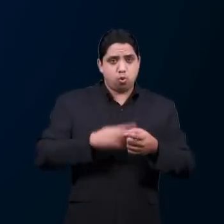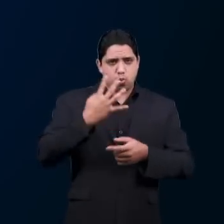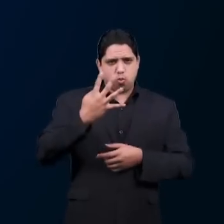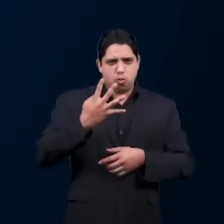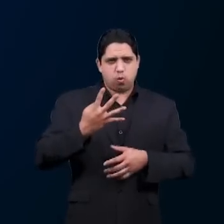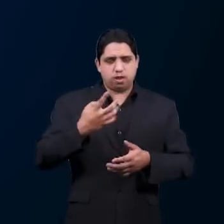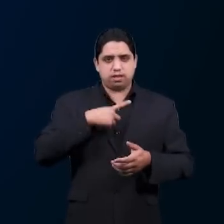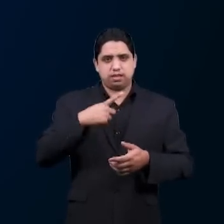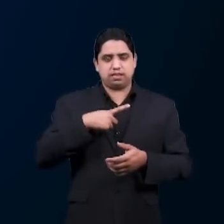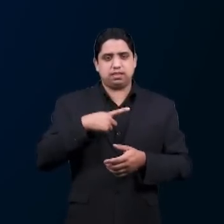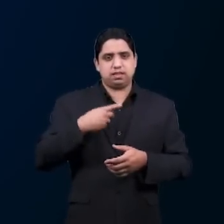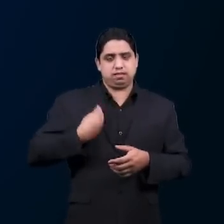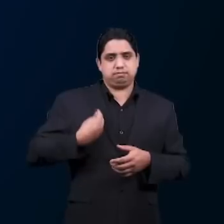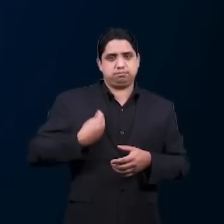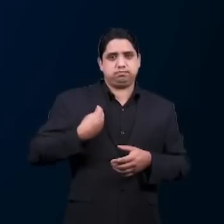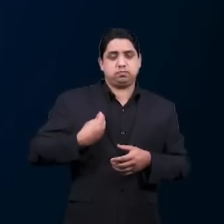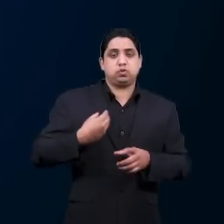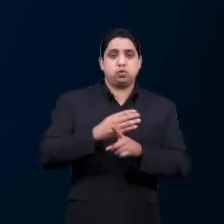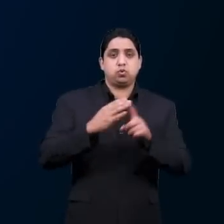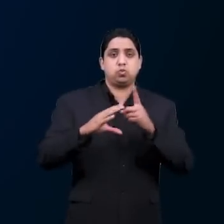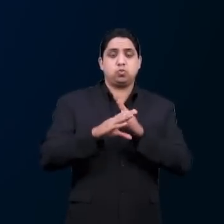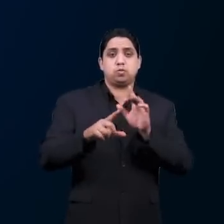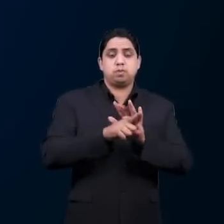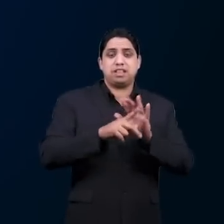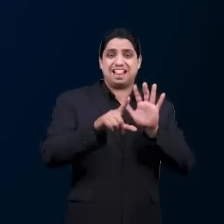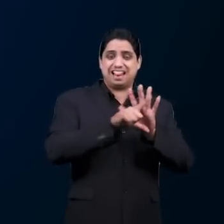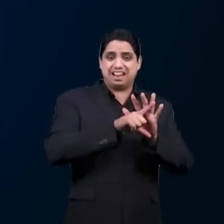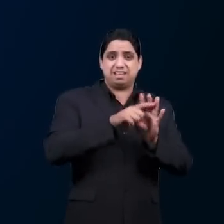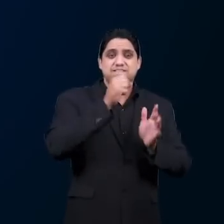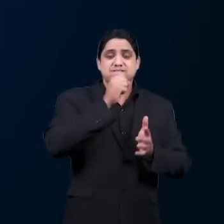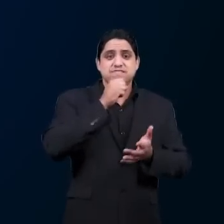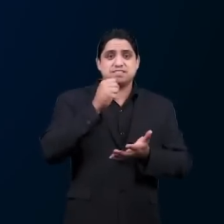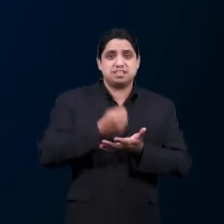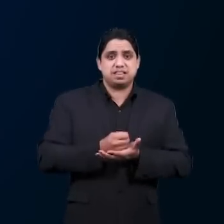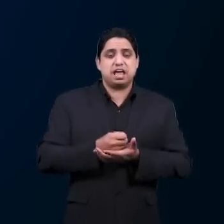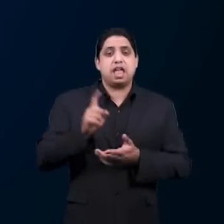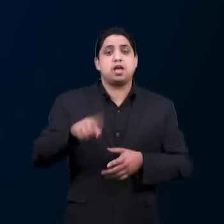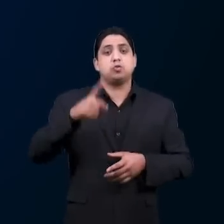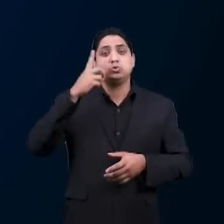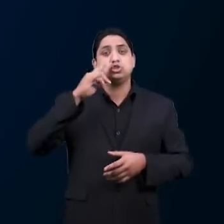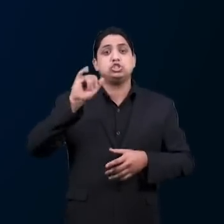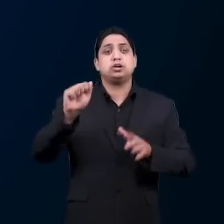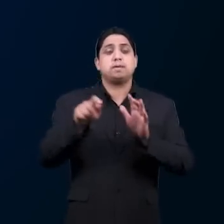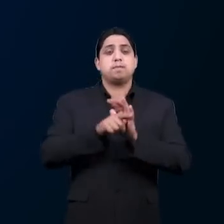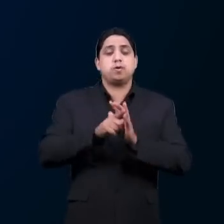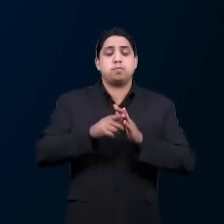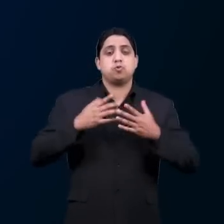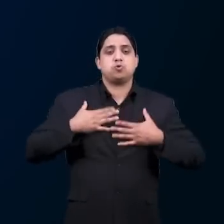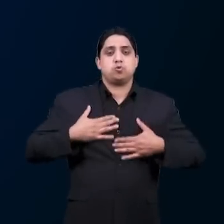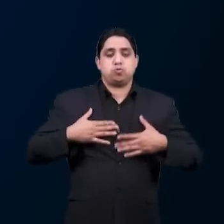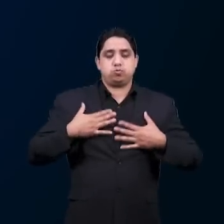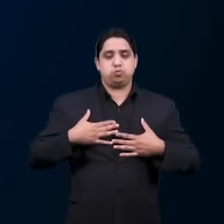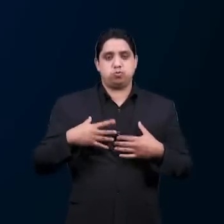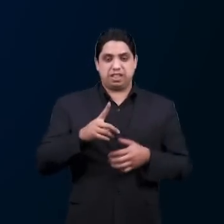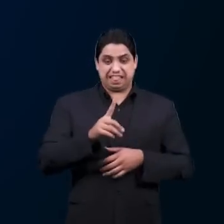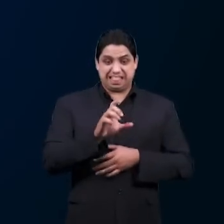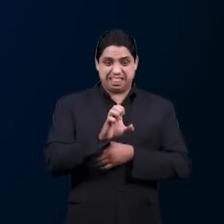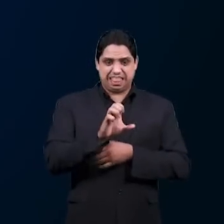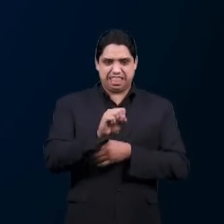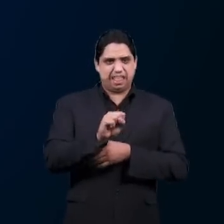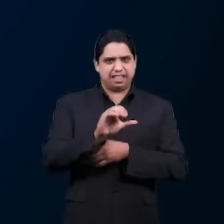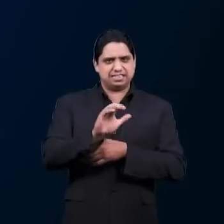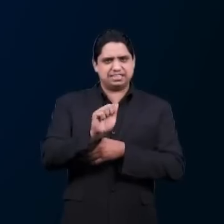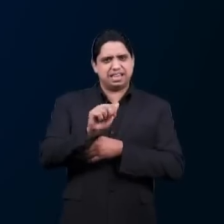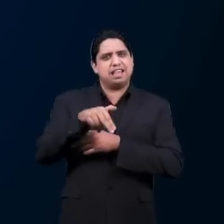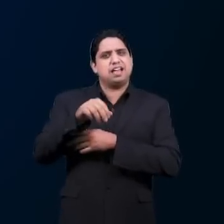como fundamentos na cerimônia do culto da lei do Velho Testamento era o dia de descanso. Deus havia orientado através de Moisés